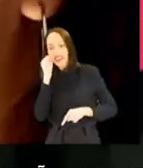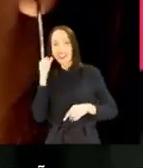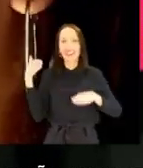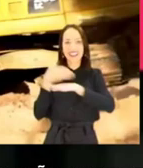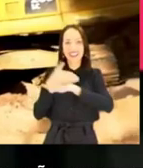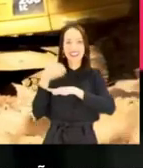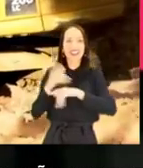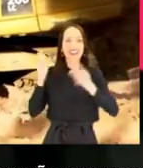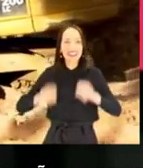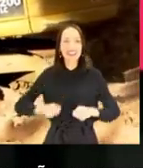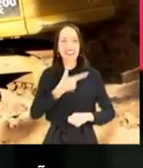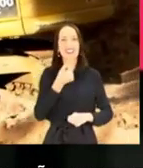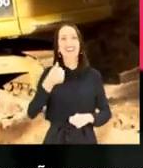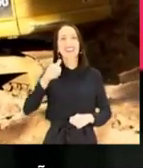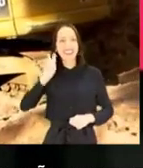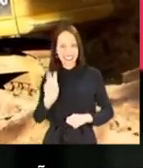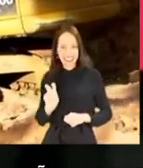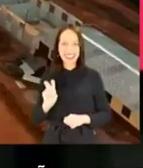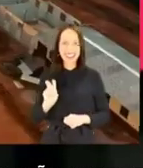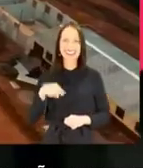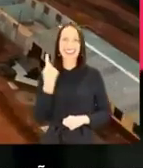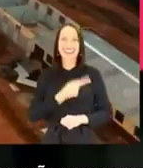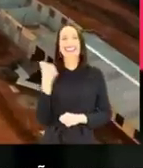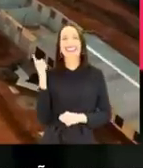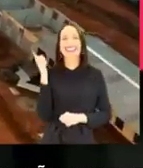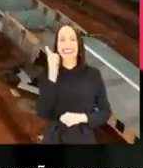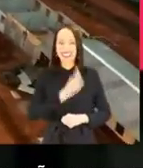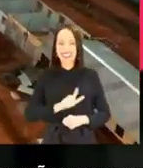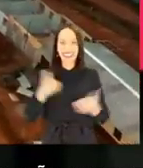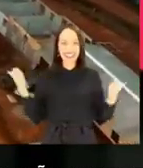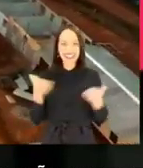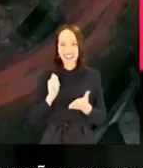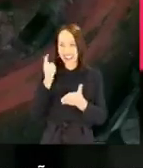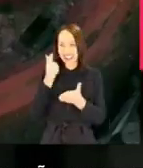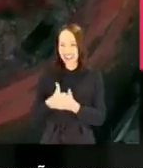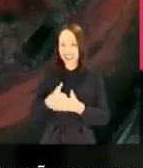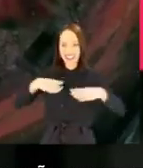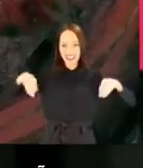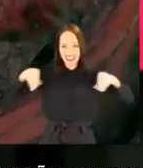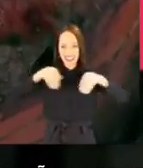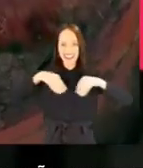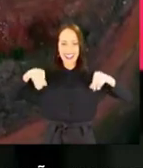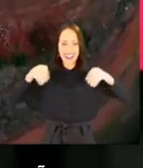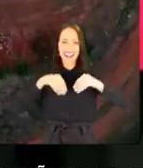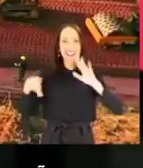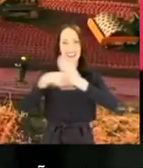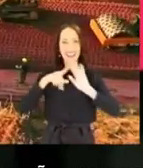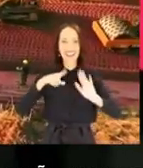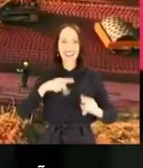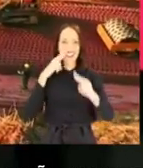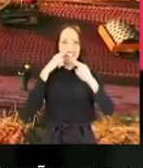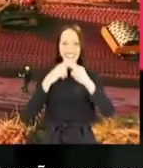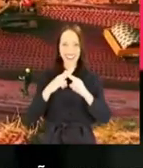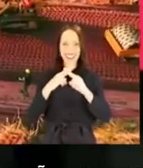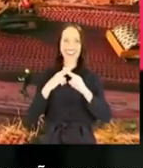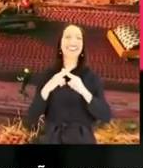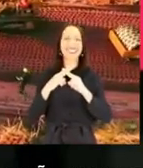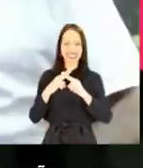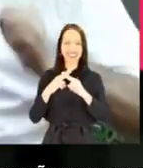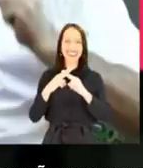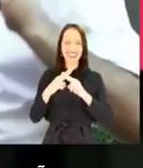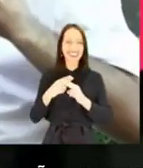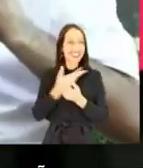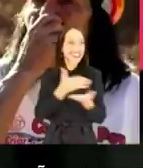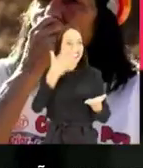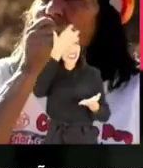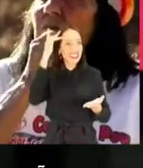Totalmente acessível. Em 2015, a gente conseguiu a compra do terreno pela Caixa Econômica